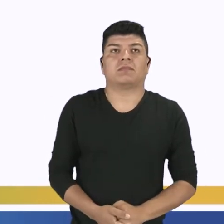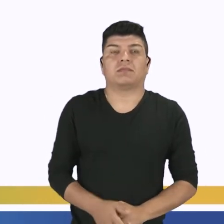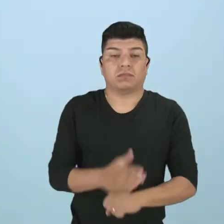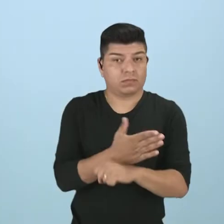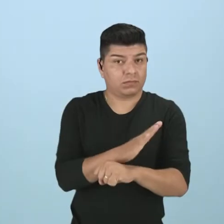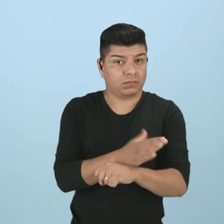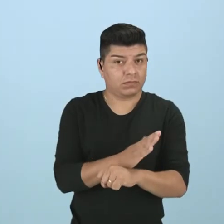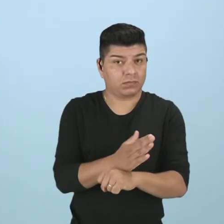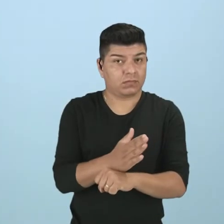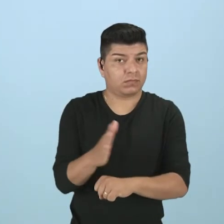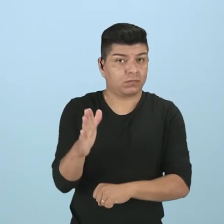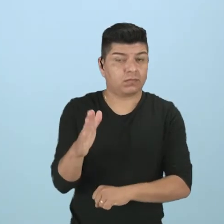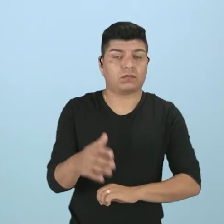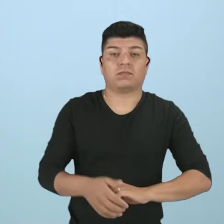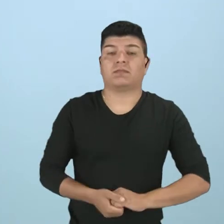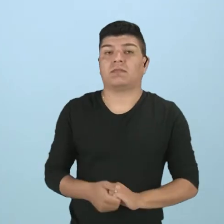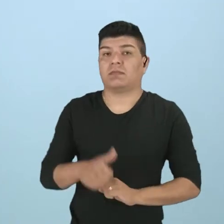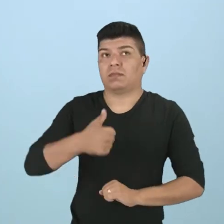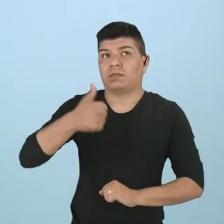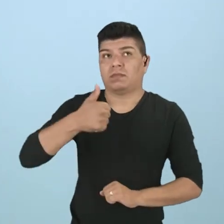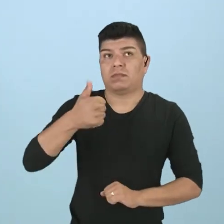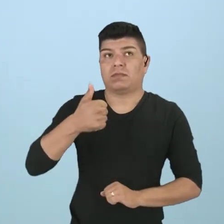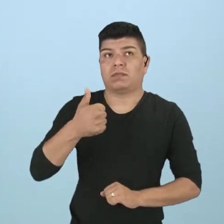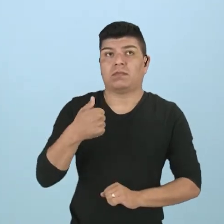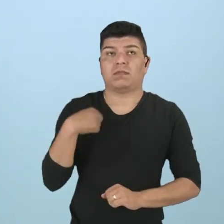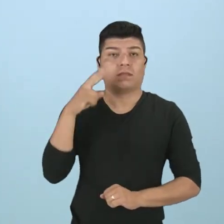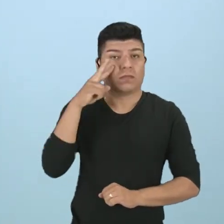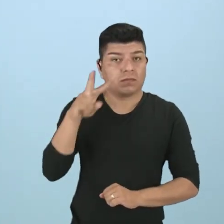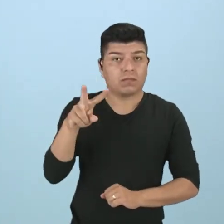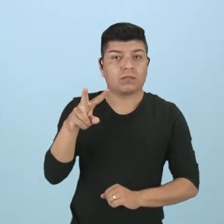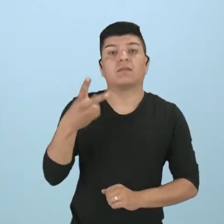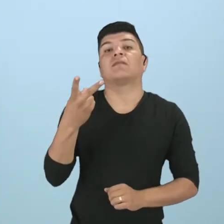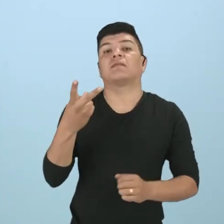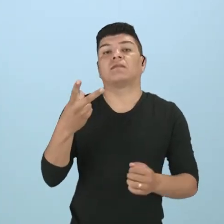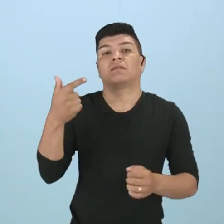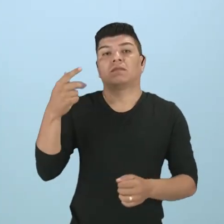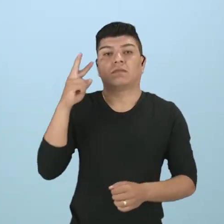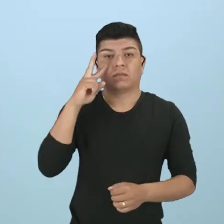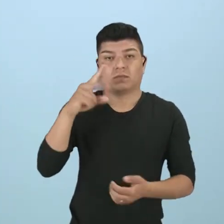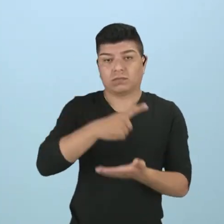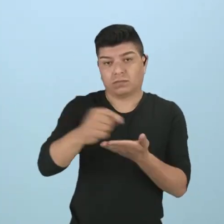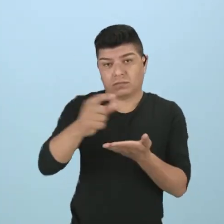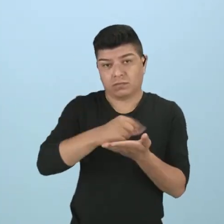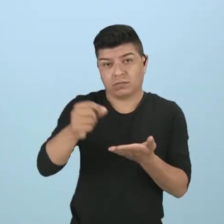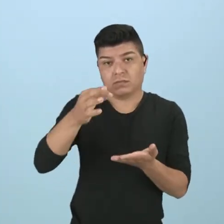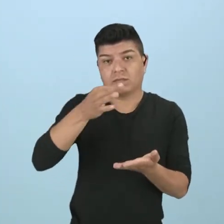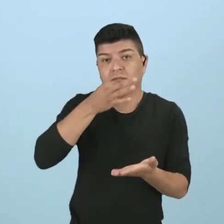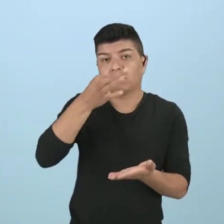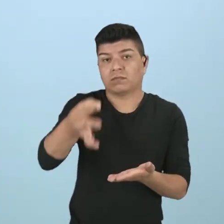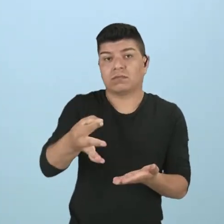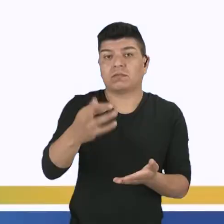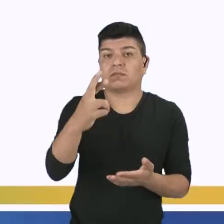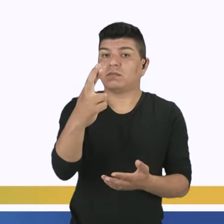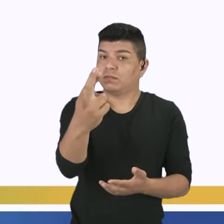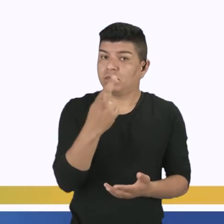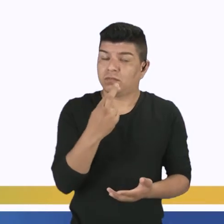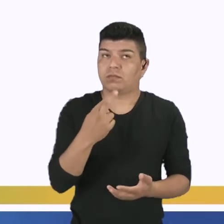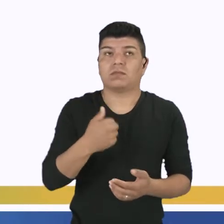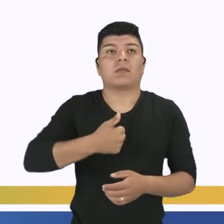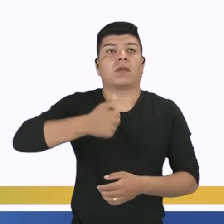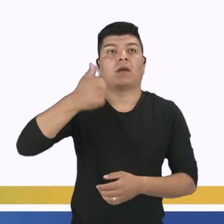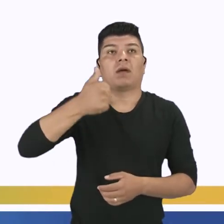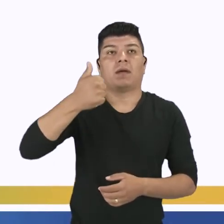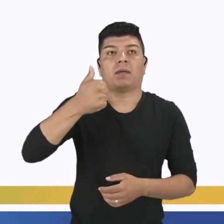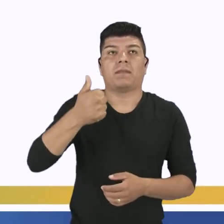vamos praticar, gente. Primeiro, segundo o que a gente viu sobre o artigo de opinião, me respondam. Primeiro, o que